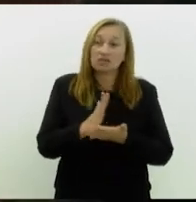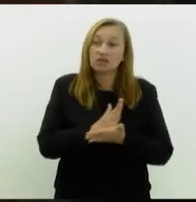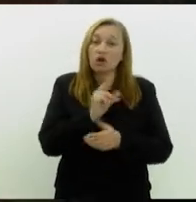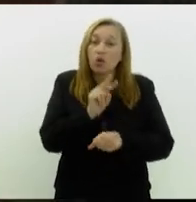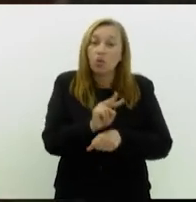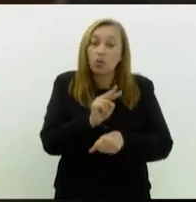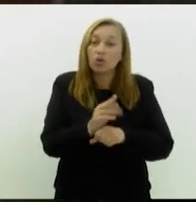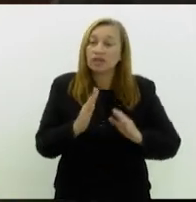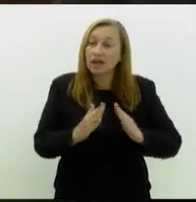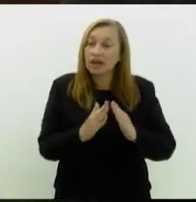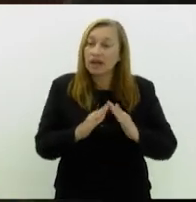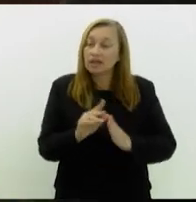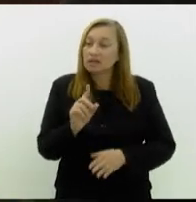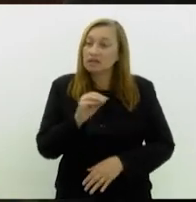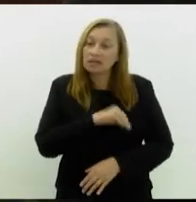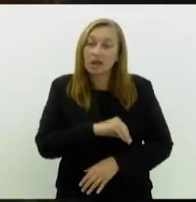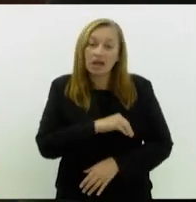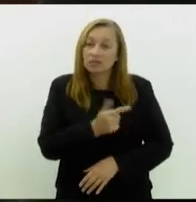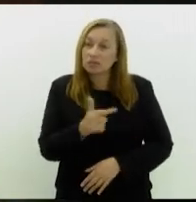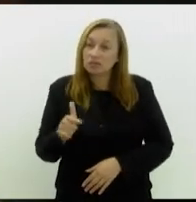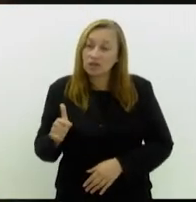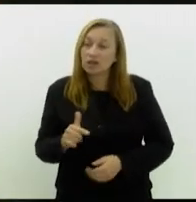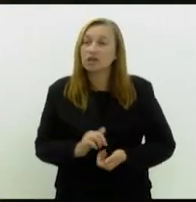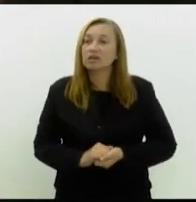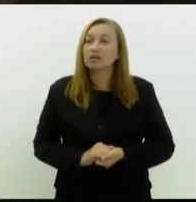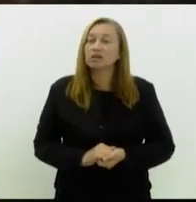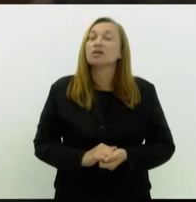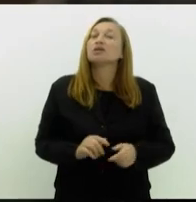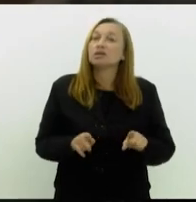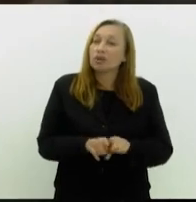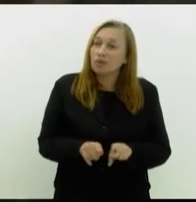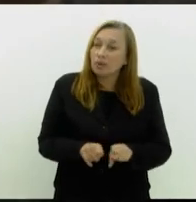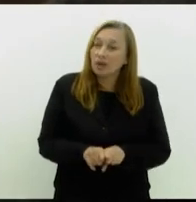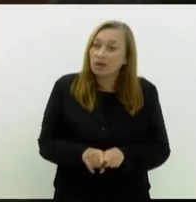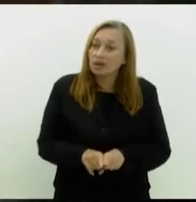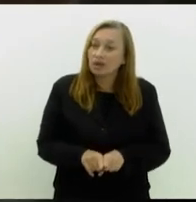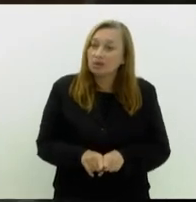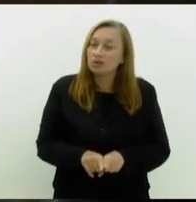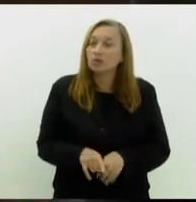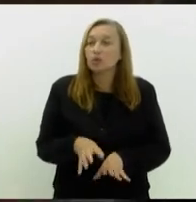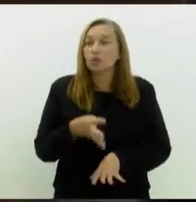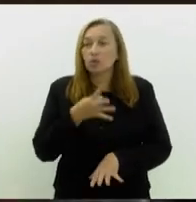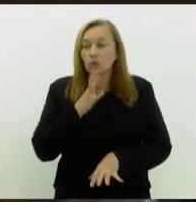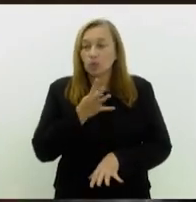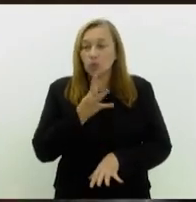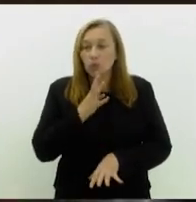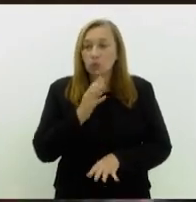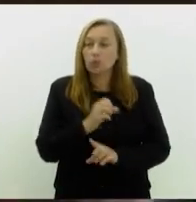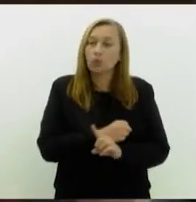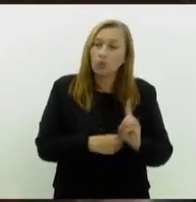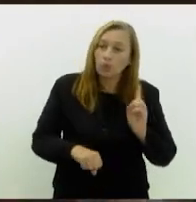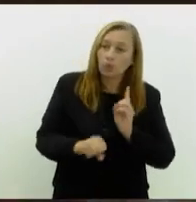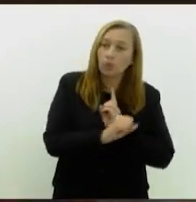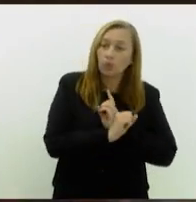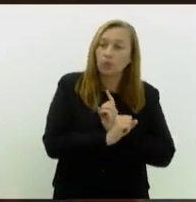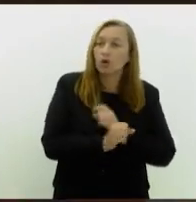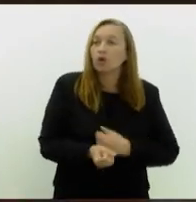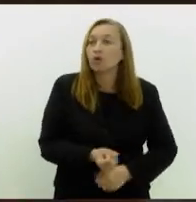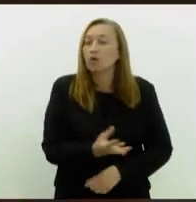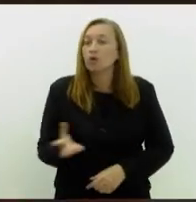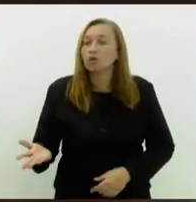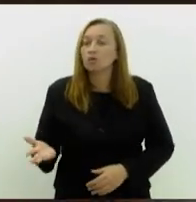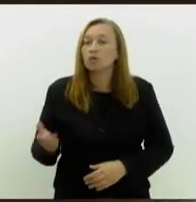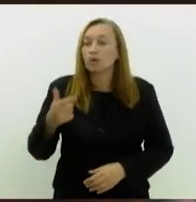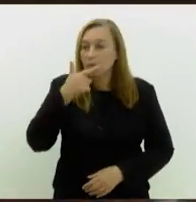toda a família ou cuidando de alguém acamado e passa também pelo reconhecimento dessa sociedade enquanto o